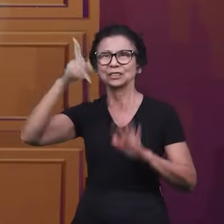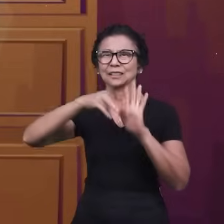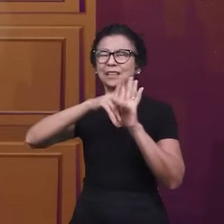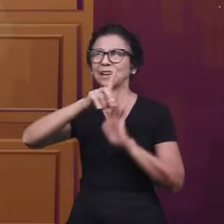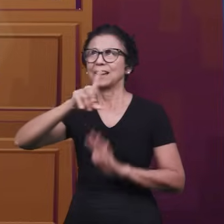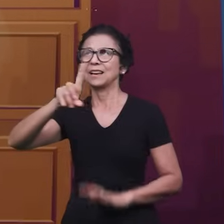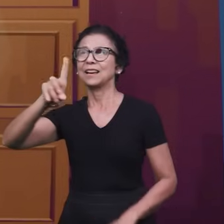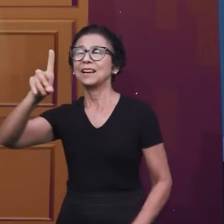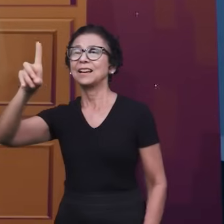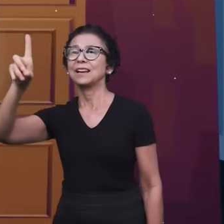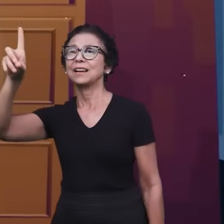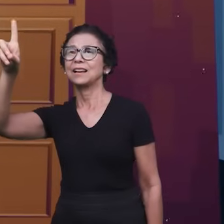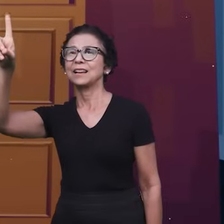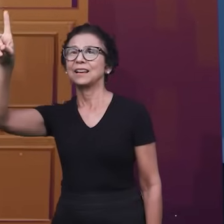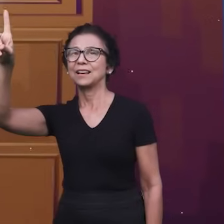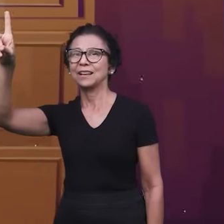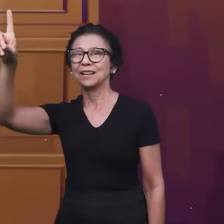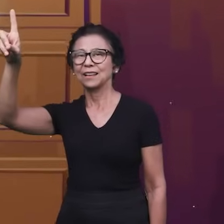Santo de